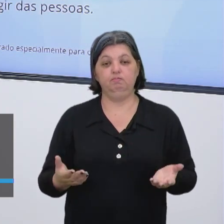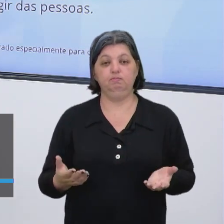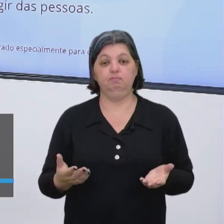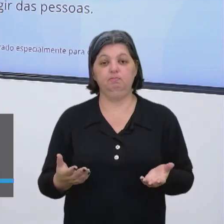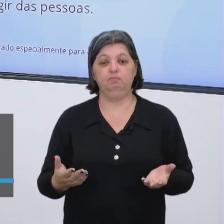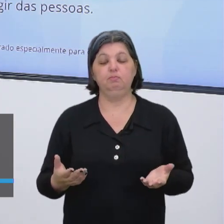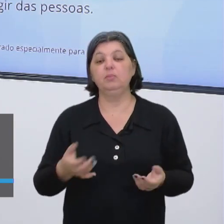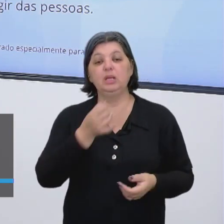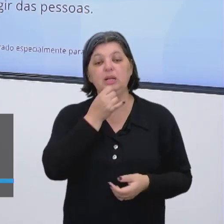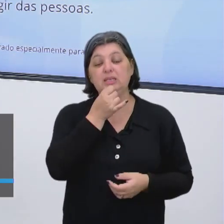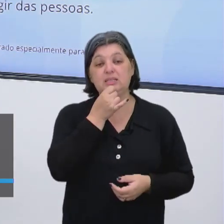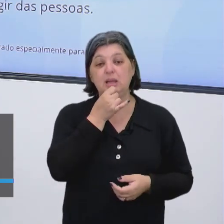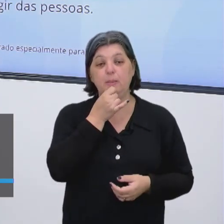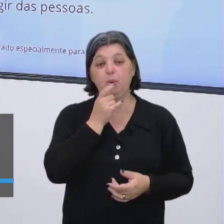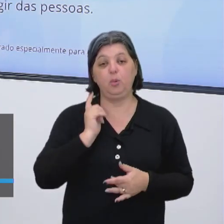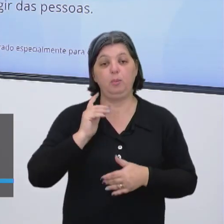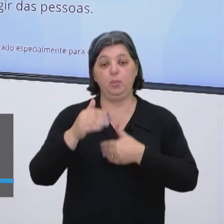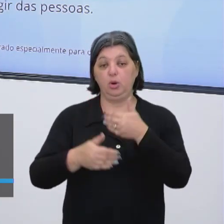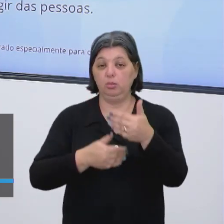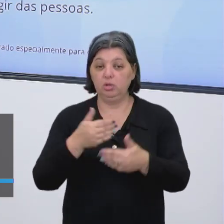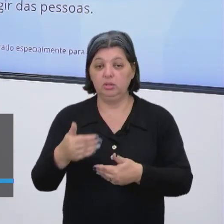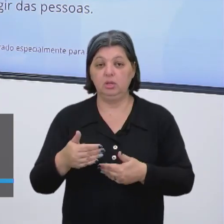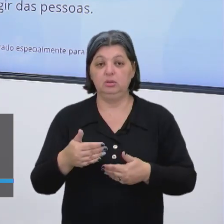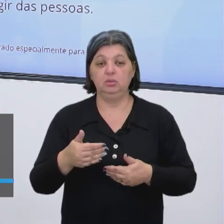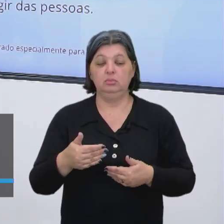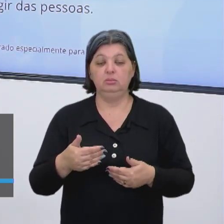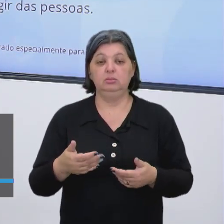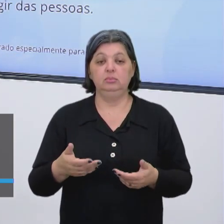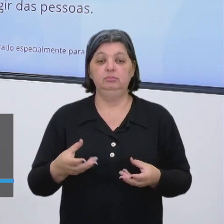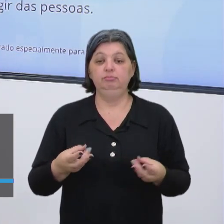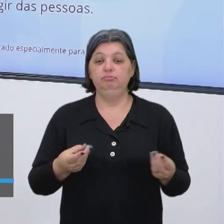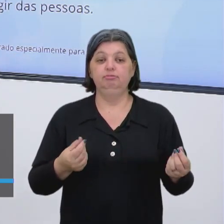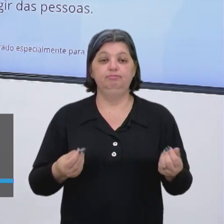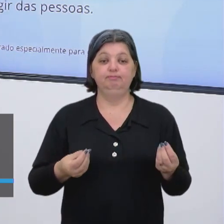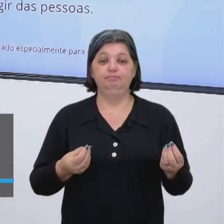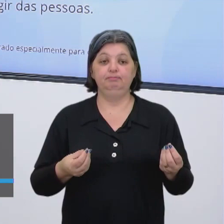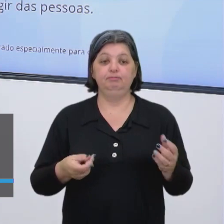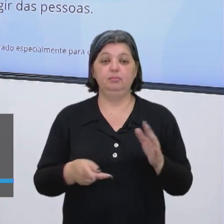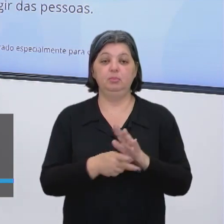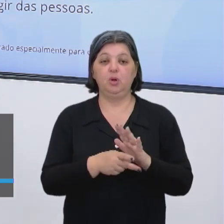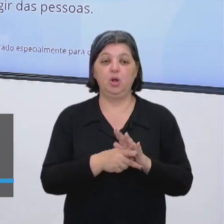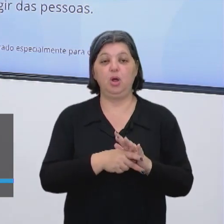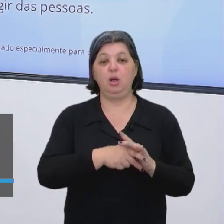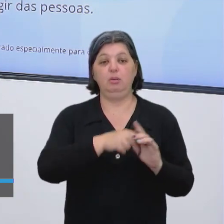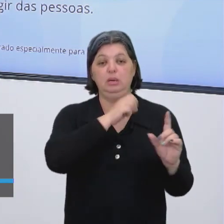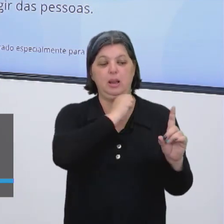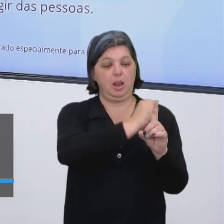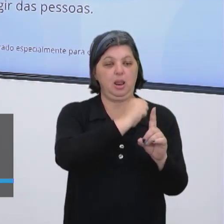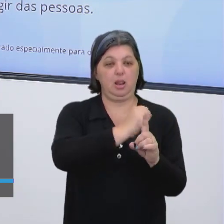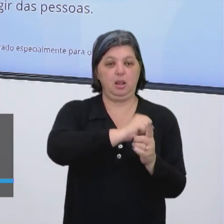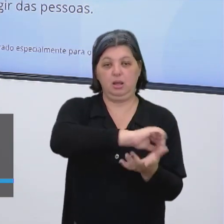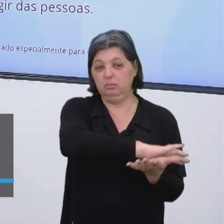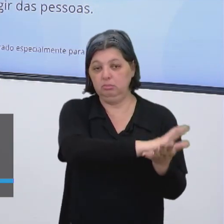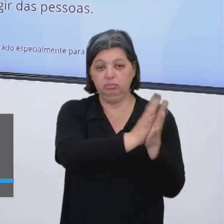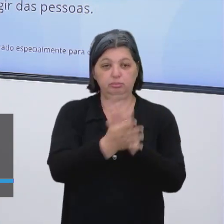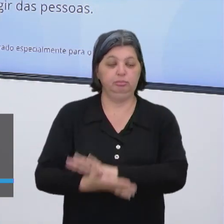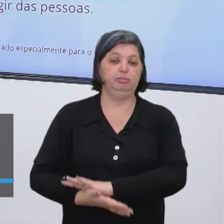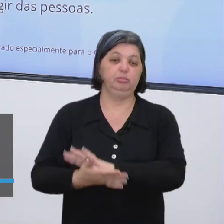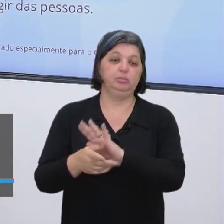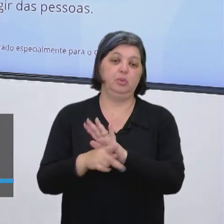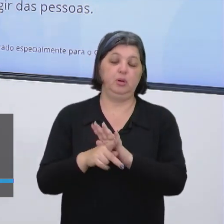a, por exemplo, um processo de, como se fala, de massacre ou de apagamento da cultura,